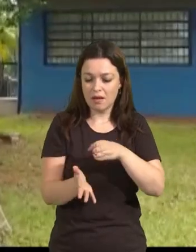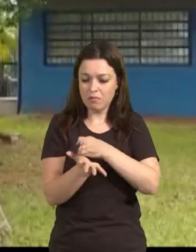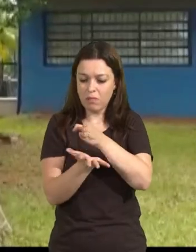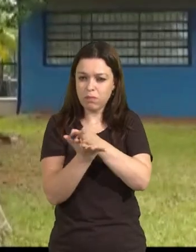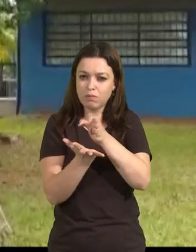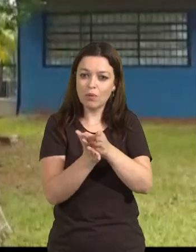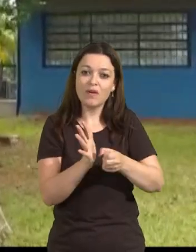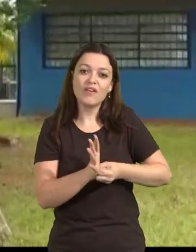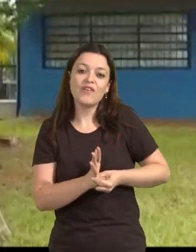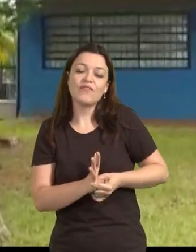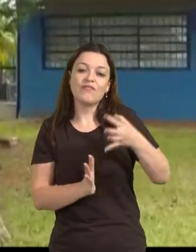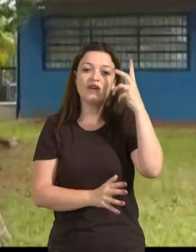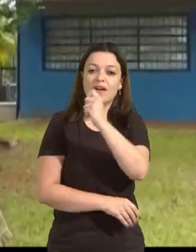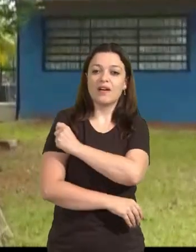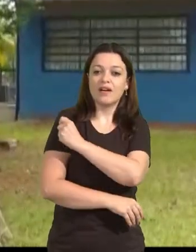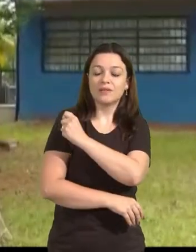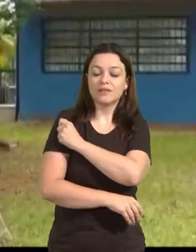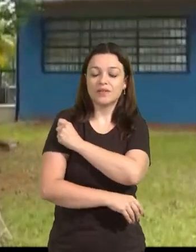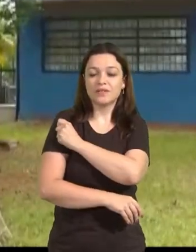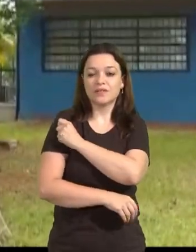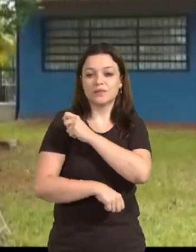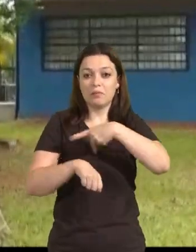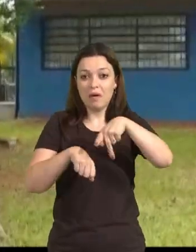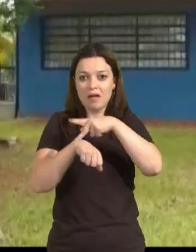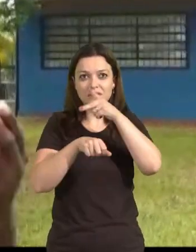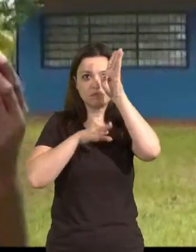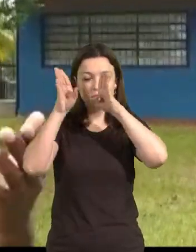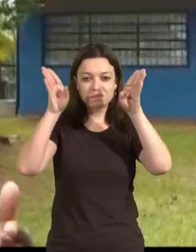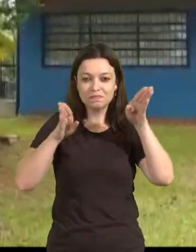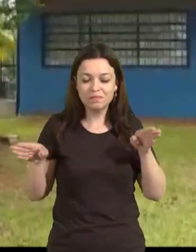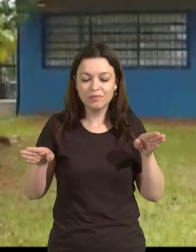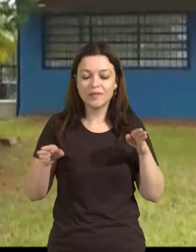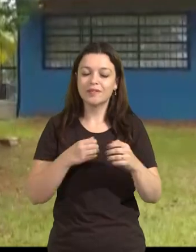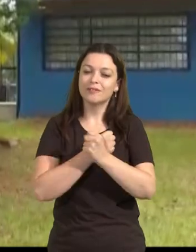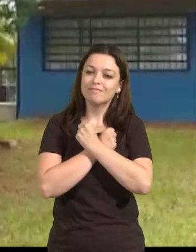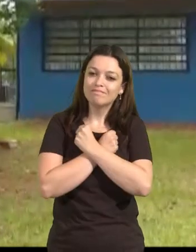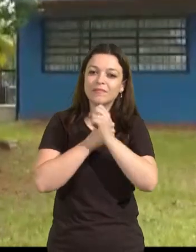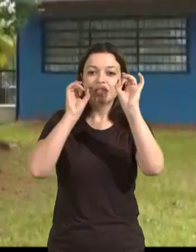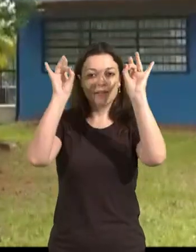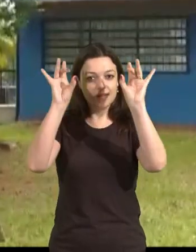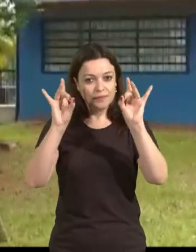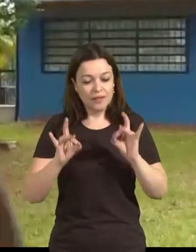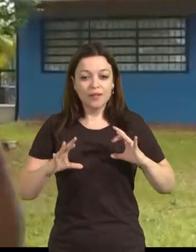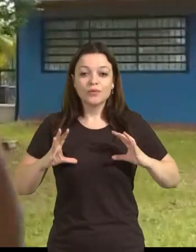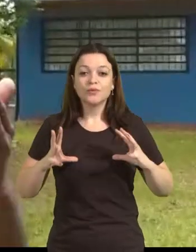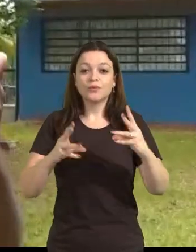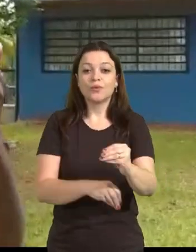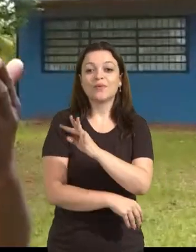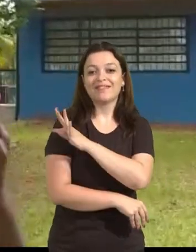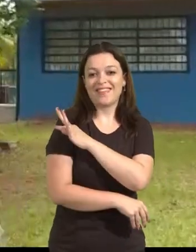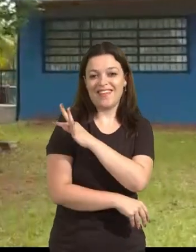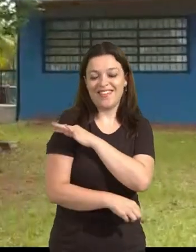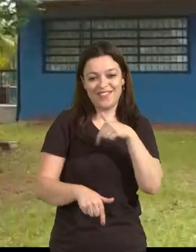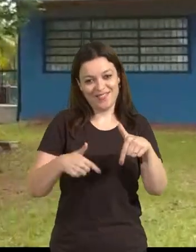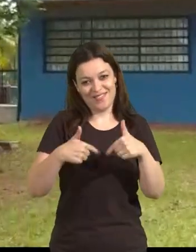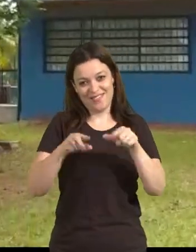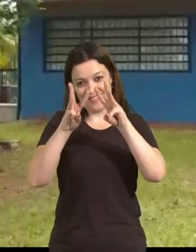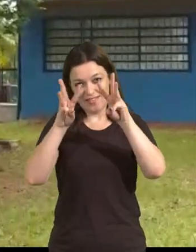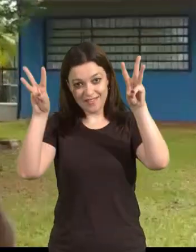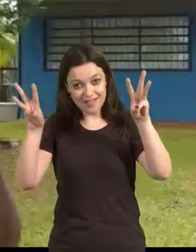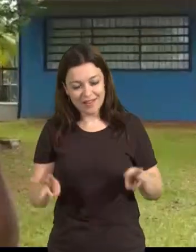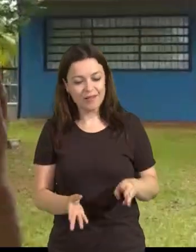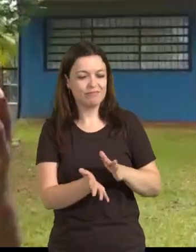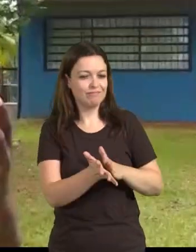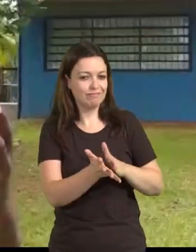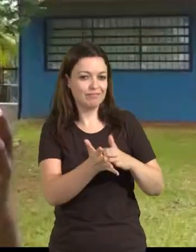vários estudantes do país durante toda a sua trajetória. Uma saudação e um abraço muito especial aos trabalhadores técnicos administrativos